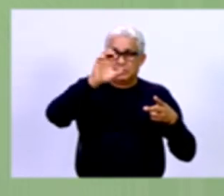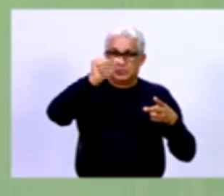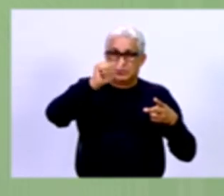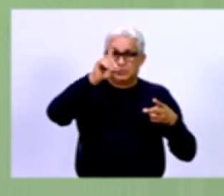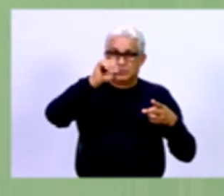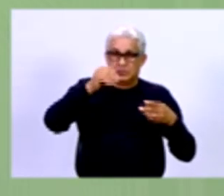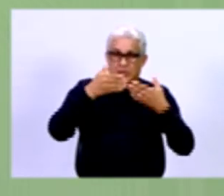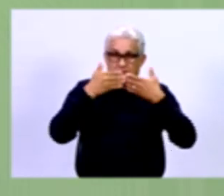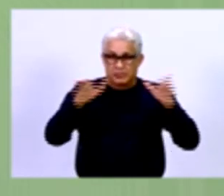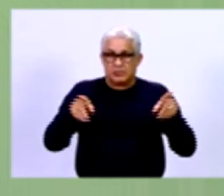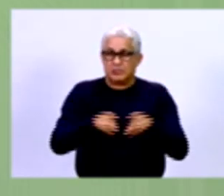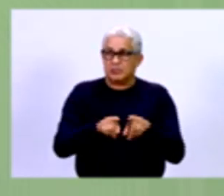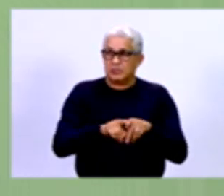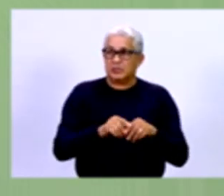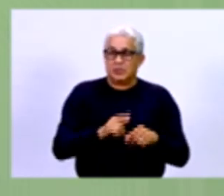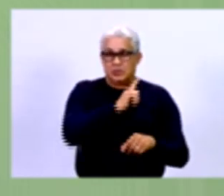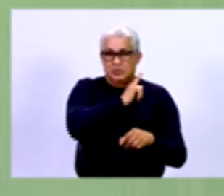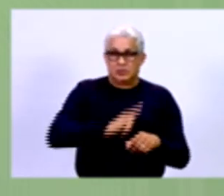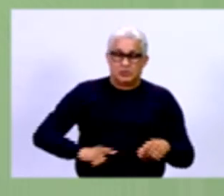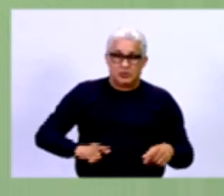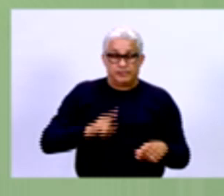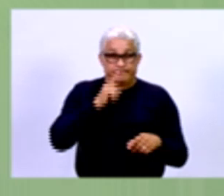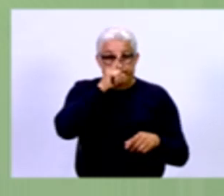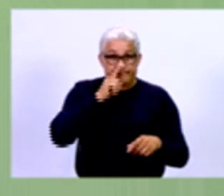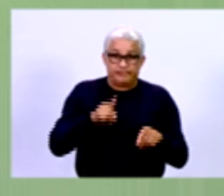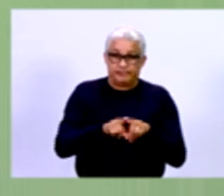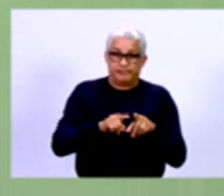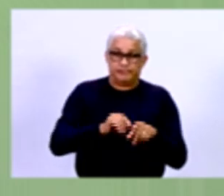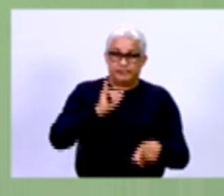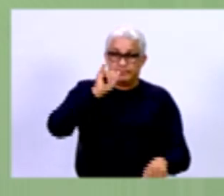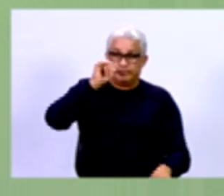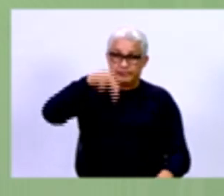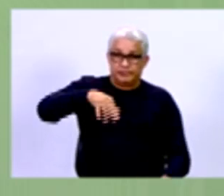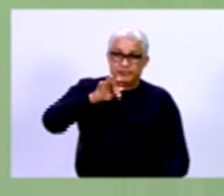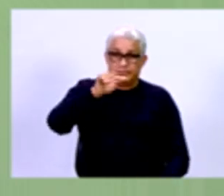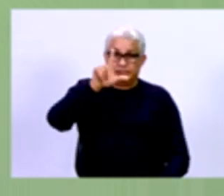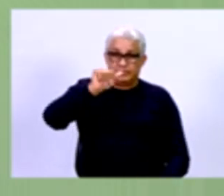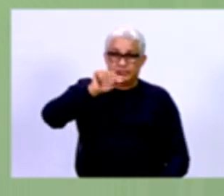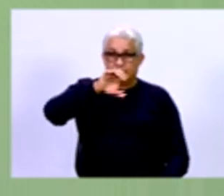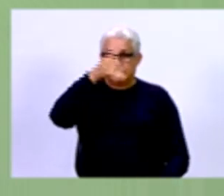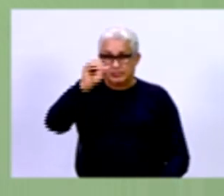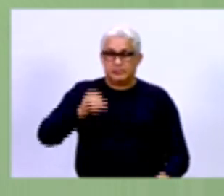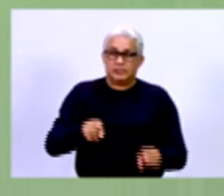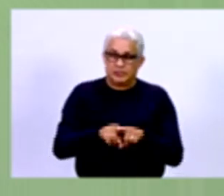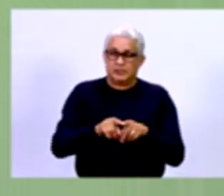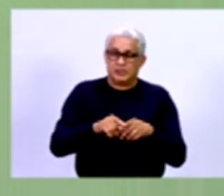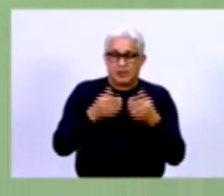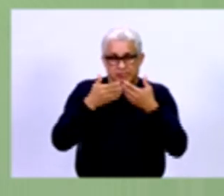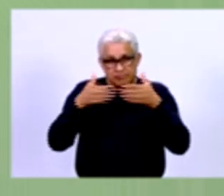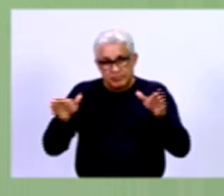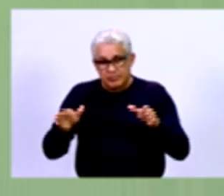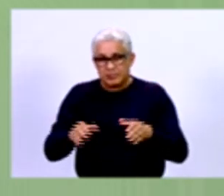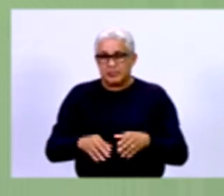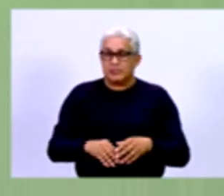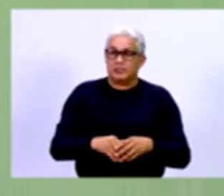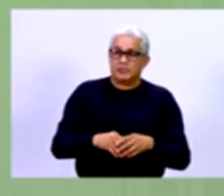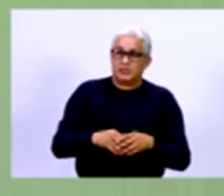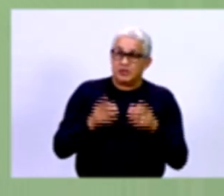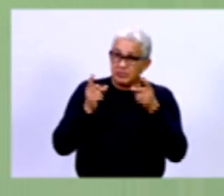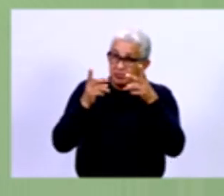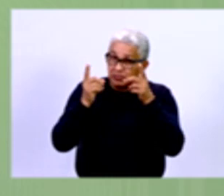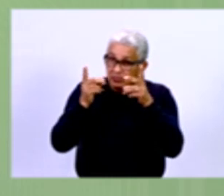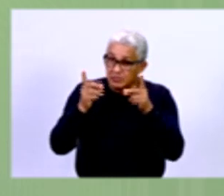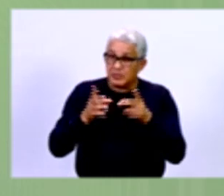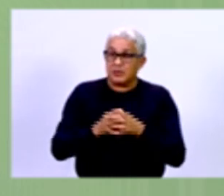sobre moeda, o governo corre esse sério risco de gerar mais inflação. Já a operação de mercado aberto é a venda de títulos